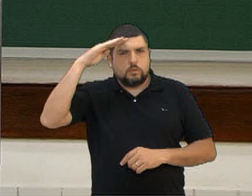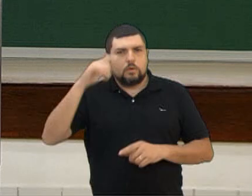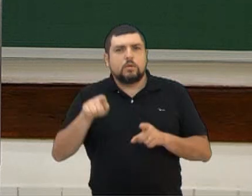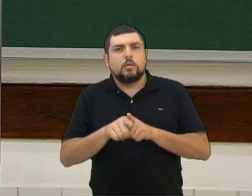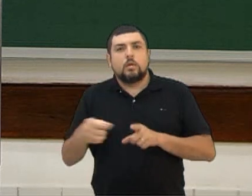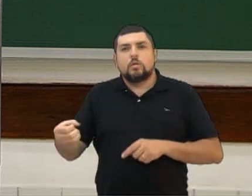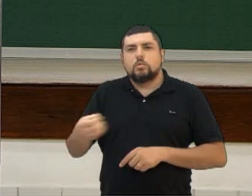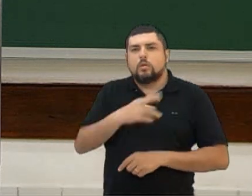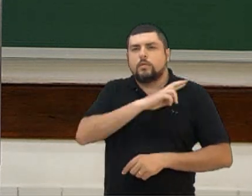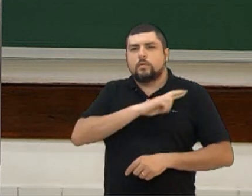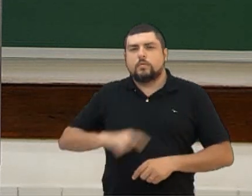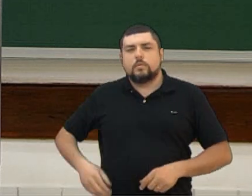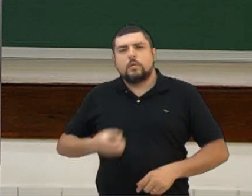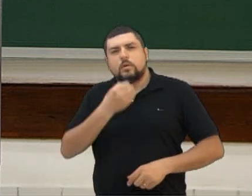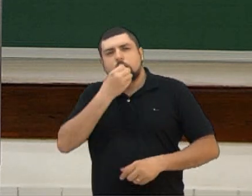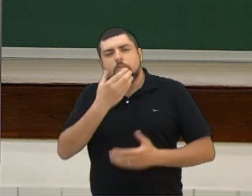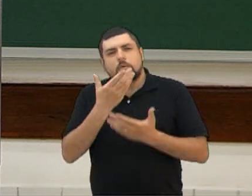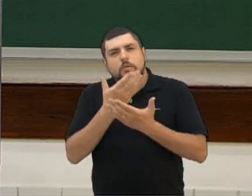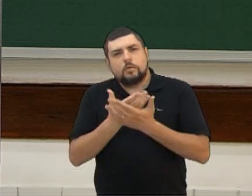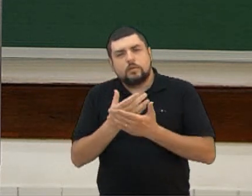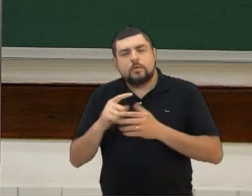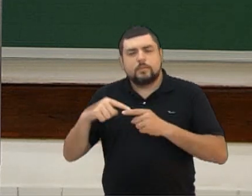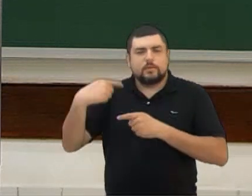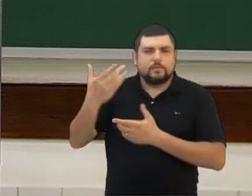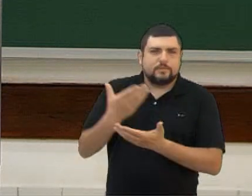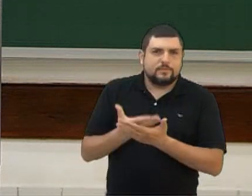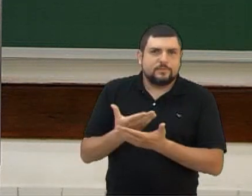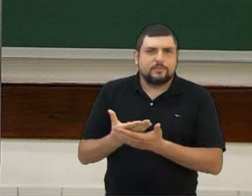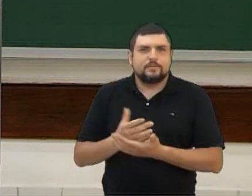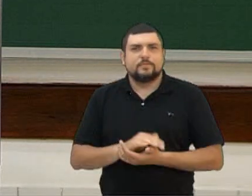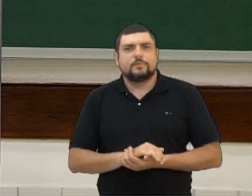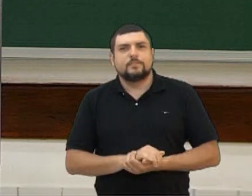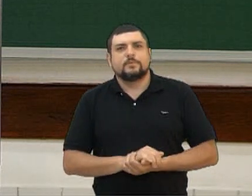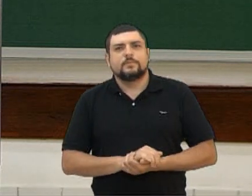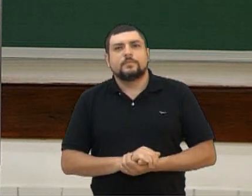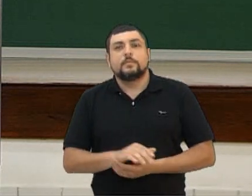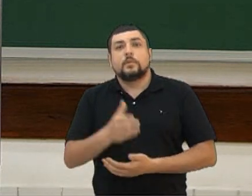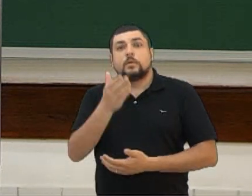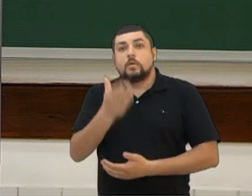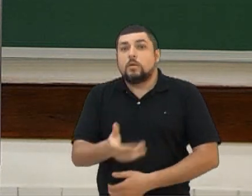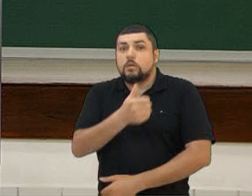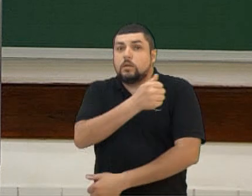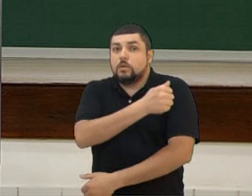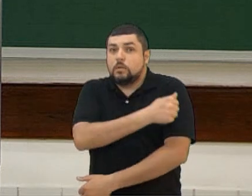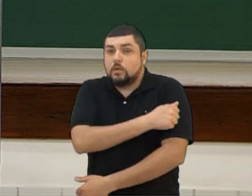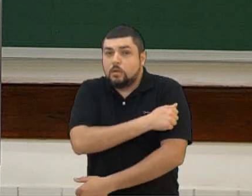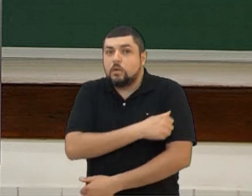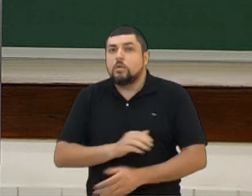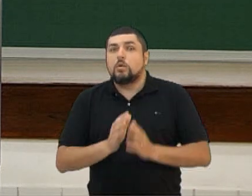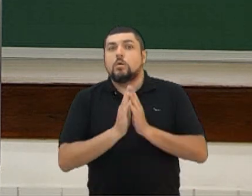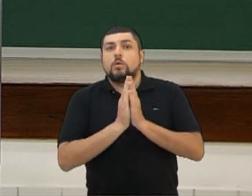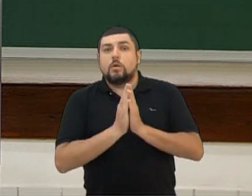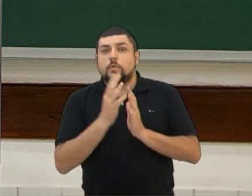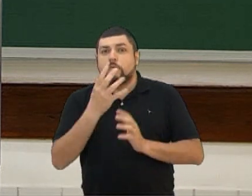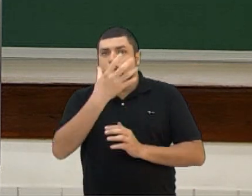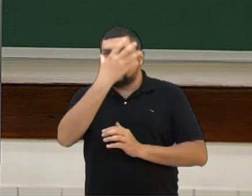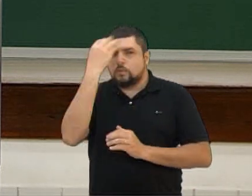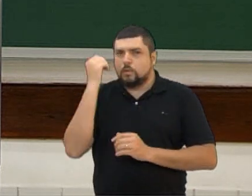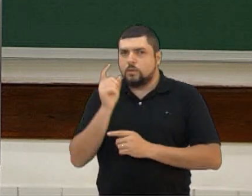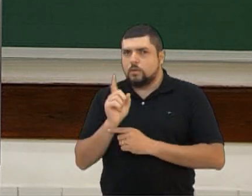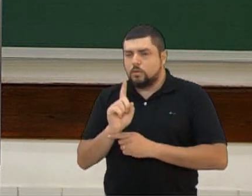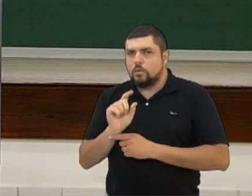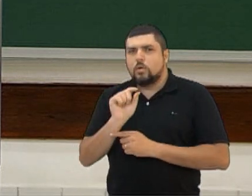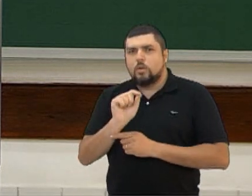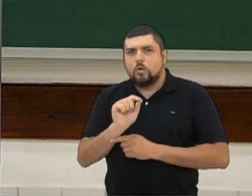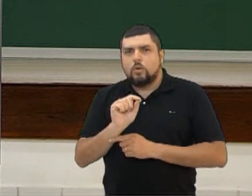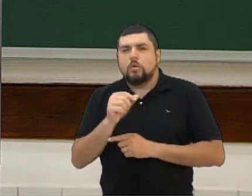Nova República. Bons estudos e até a próxima aula. Alunos, por favor, não esqueçam que o registro de frequência